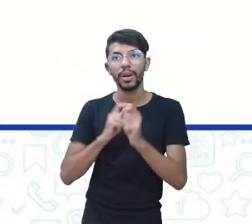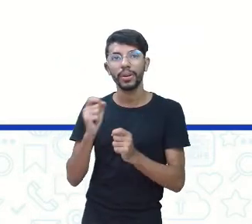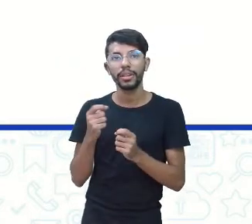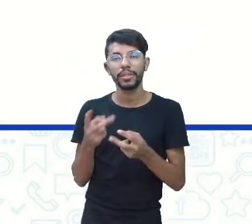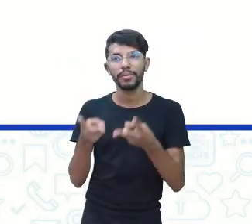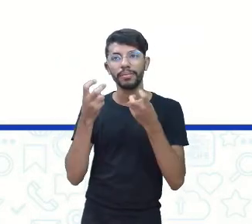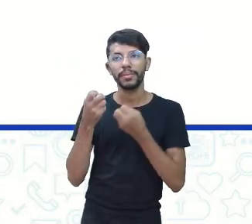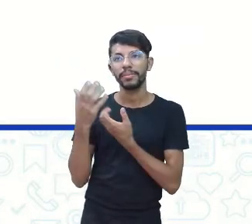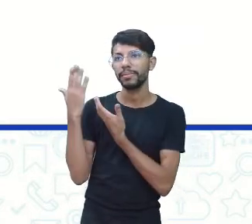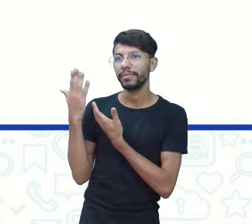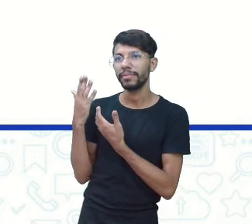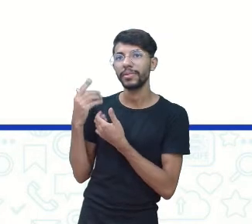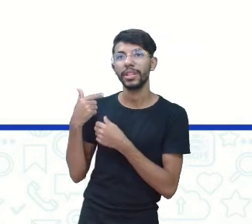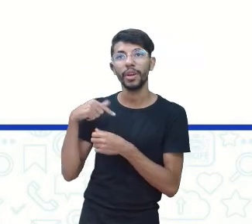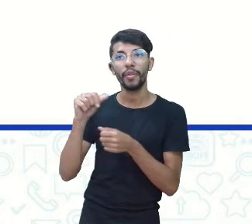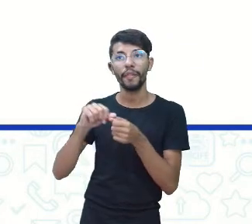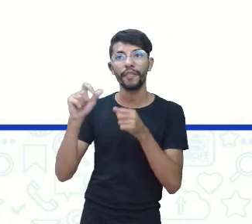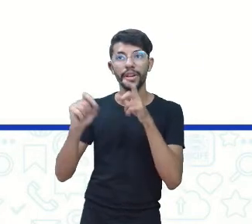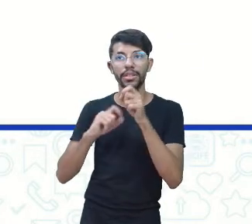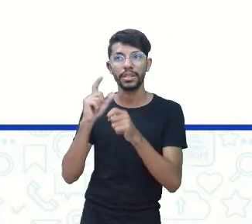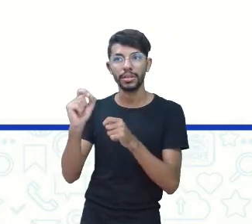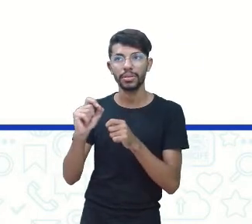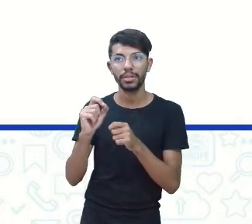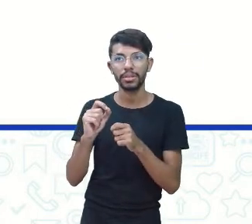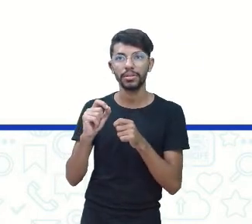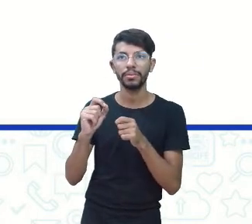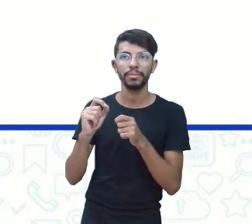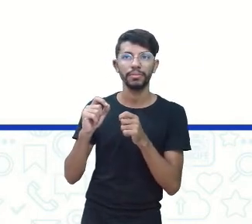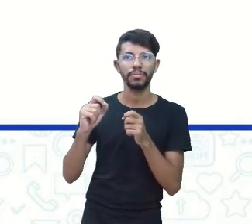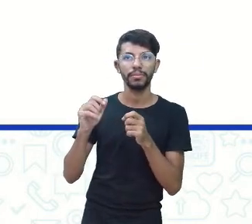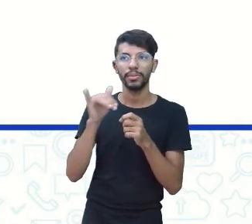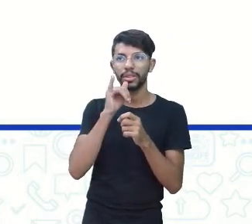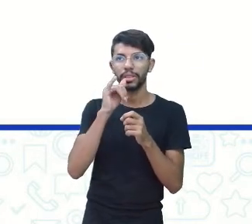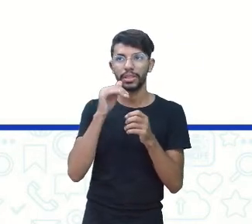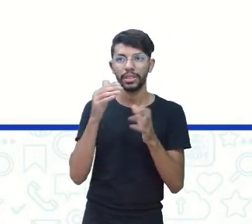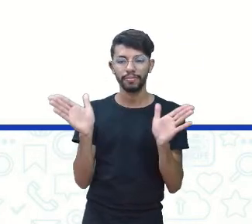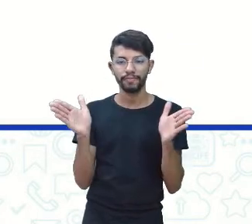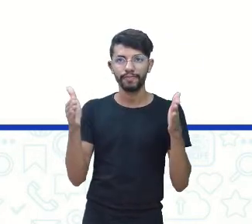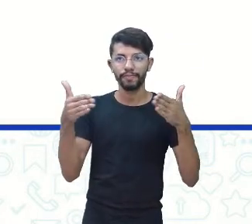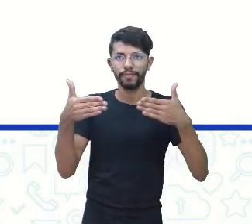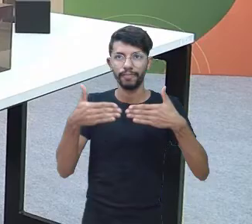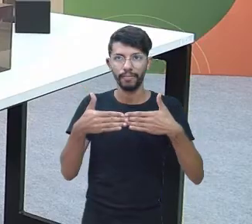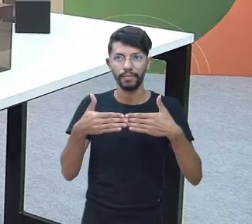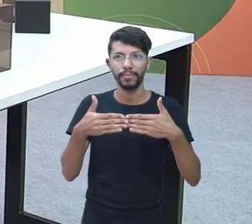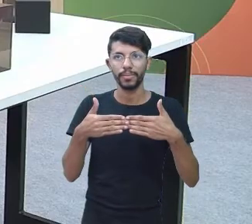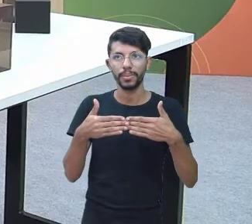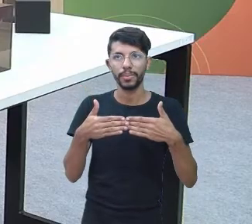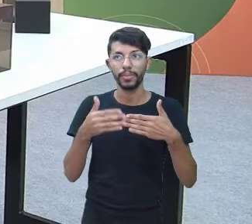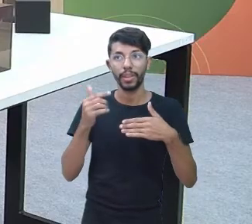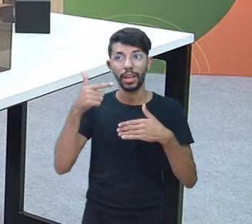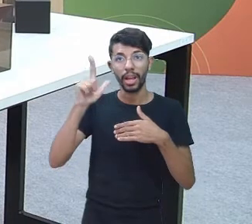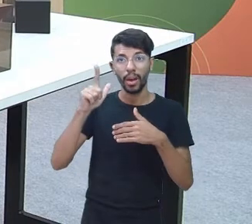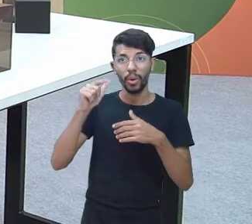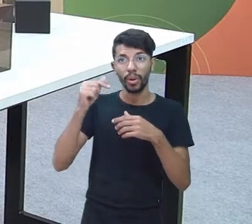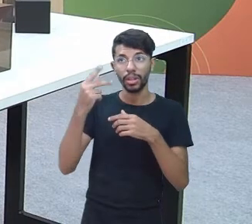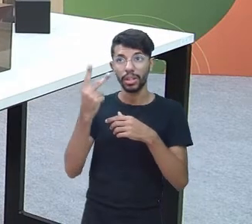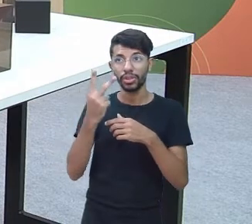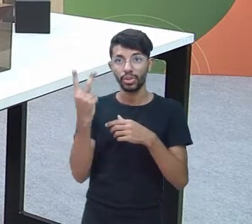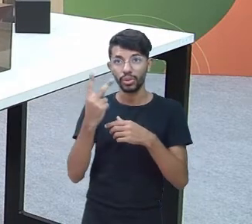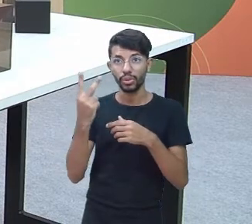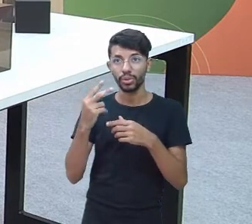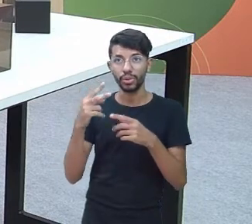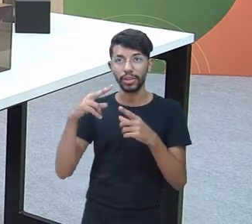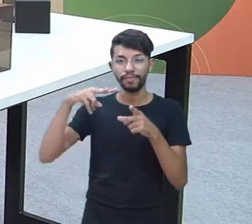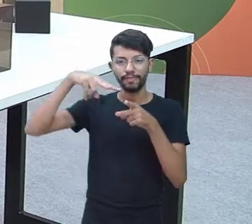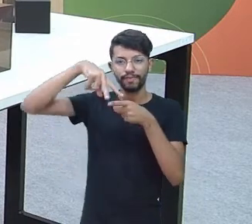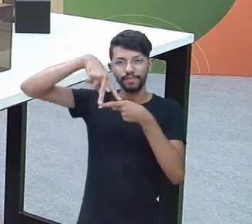vou fechar, né, encostar essa aresta com essa outra, ó, a gente vai fechar isso, e essas duas tampinhas, né,